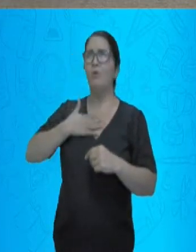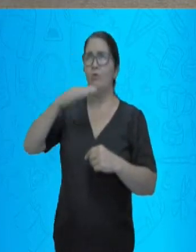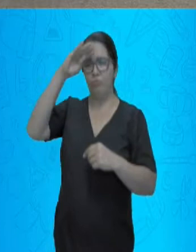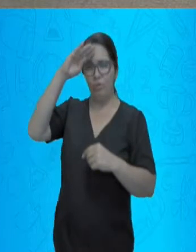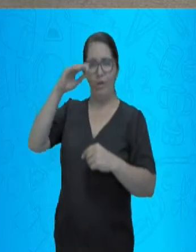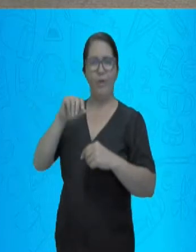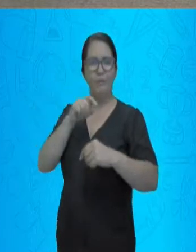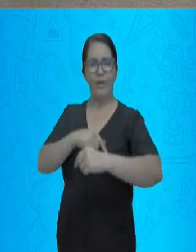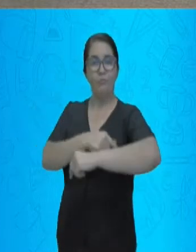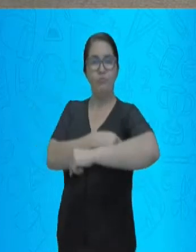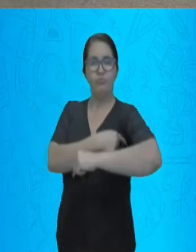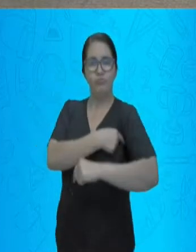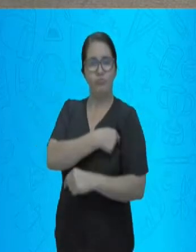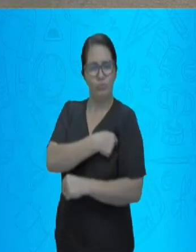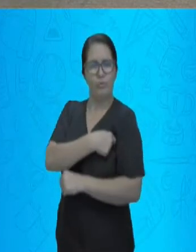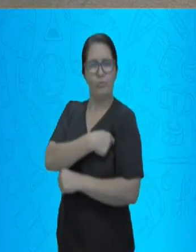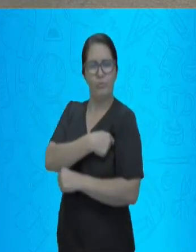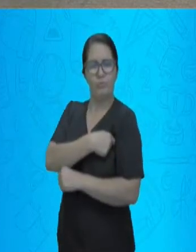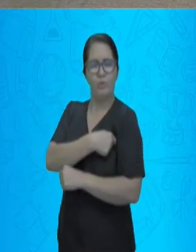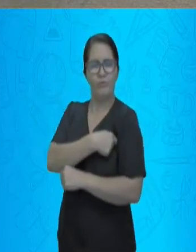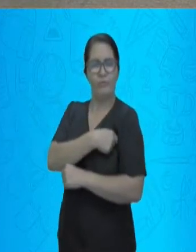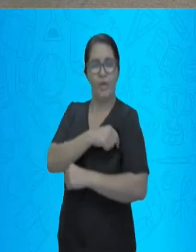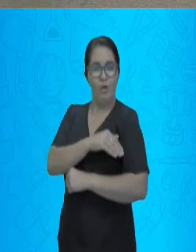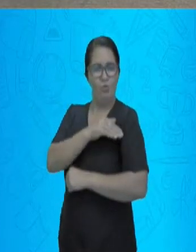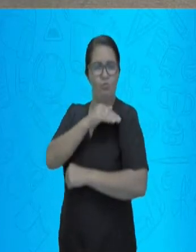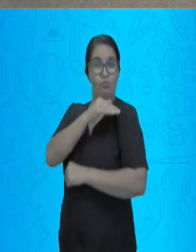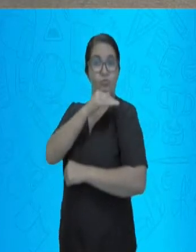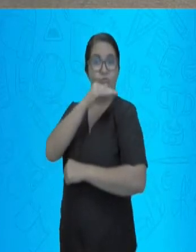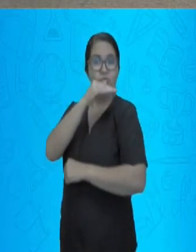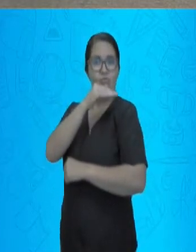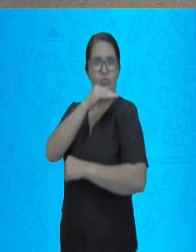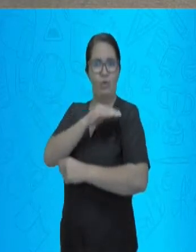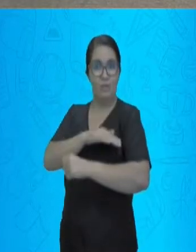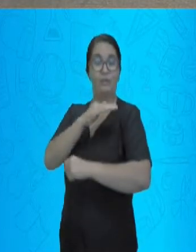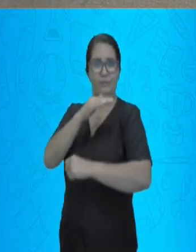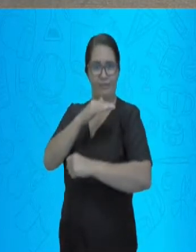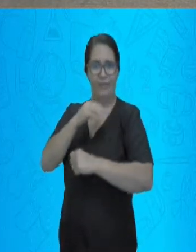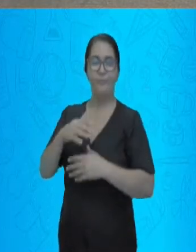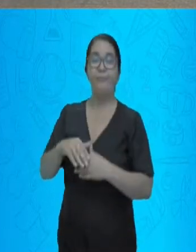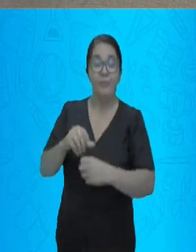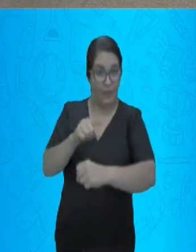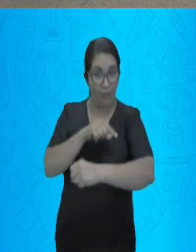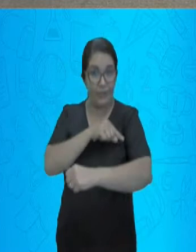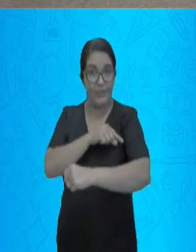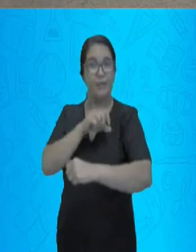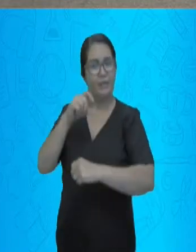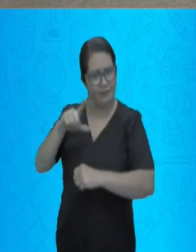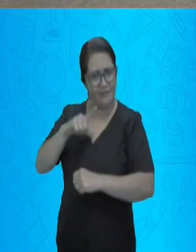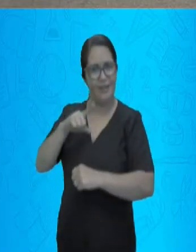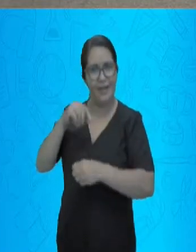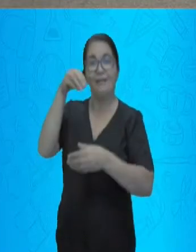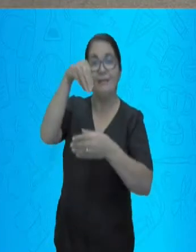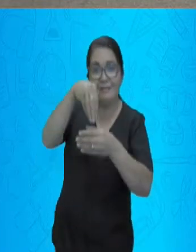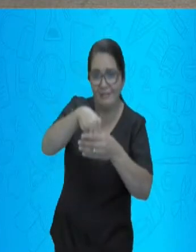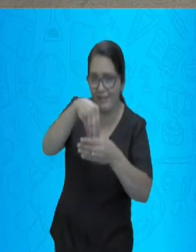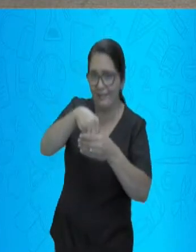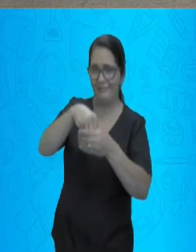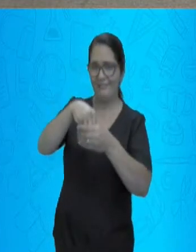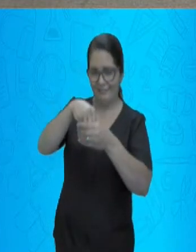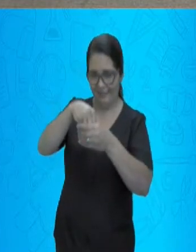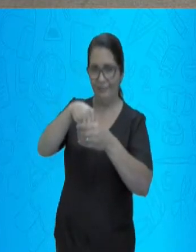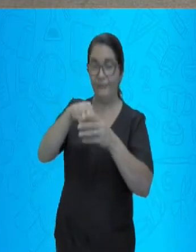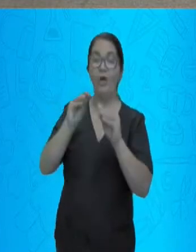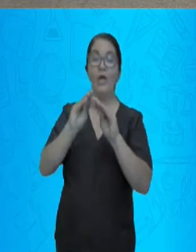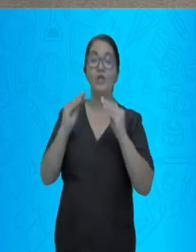química mercúrio. Então, nós temos aqui alguns exemplos de substância